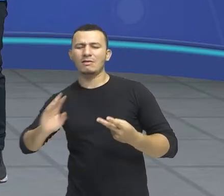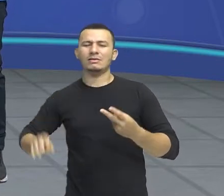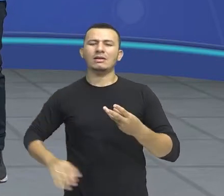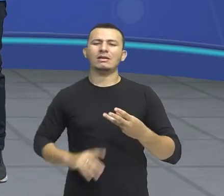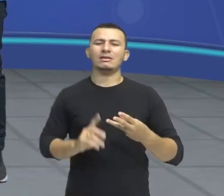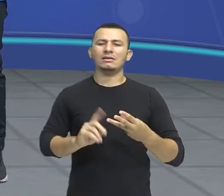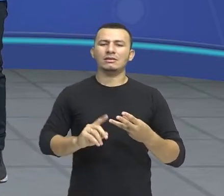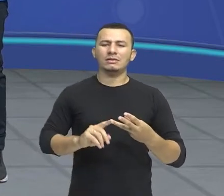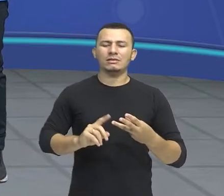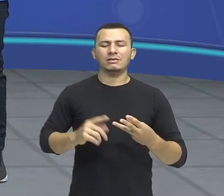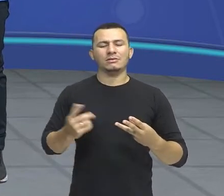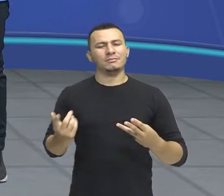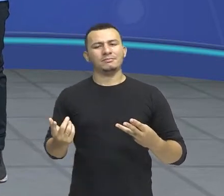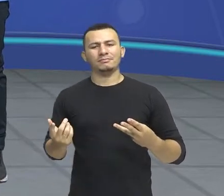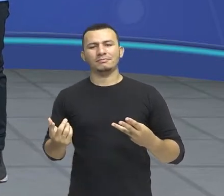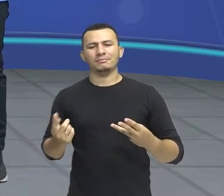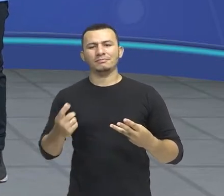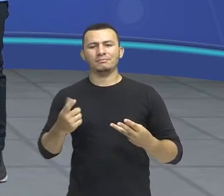preguiçosa, que